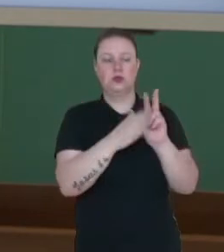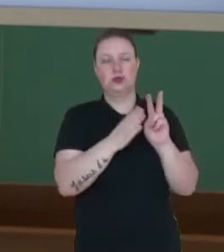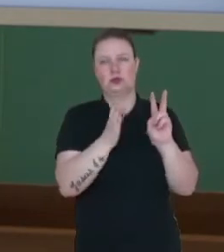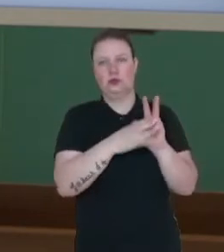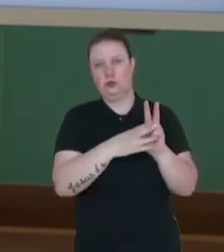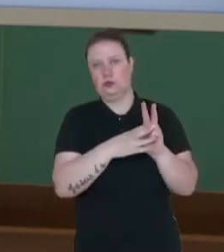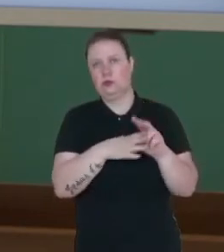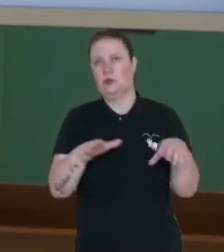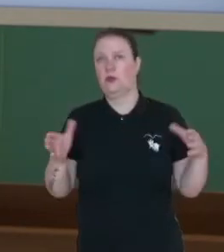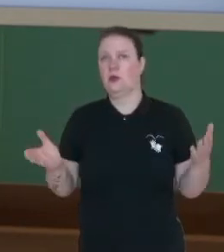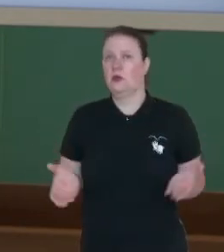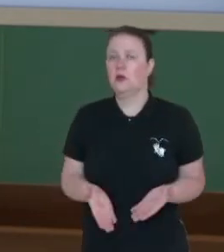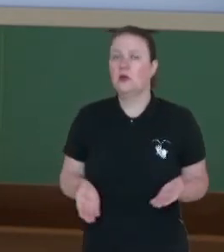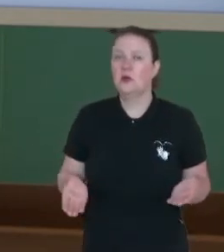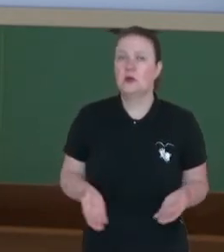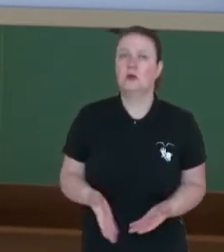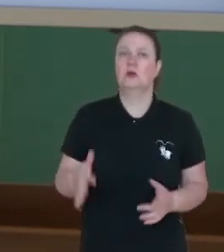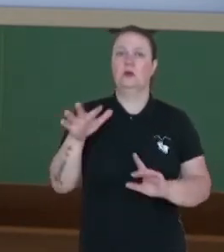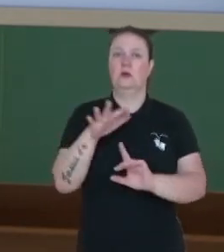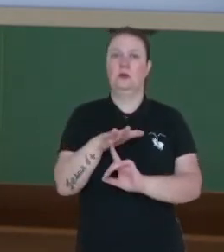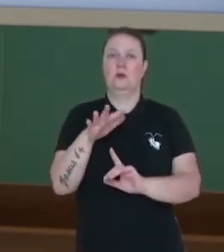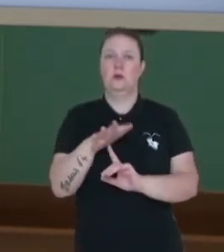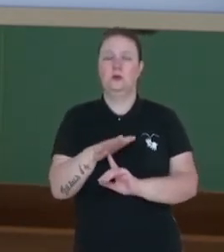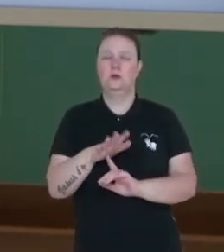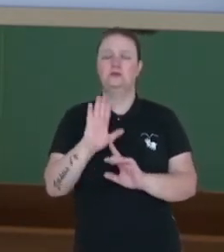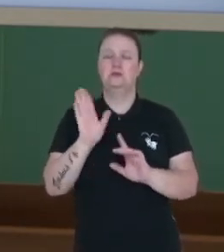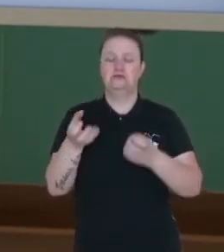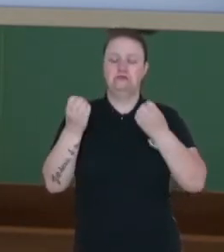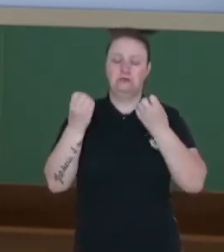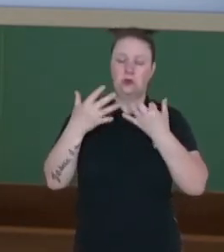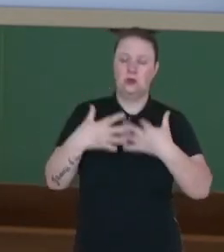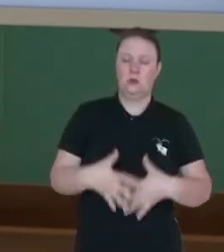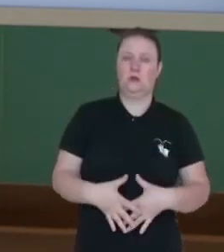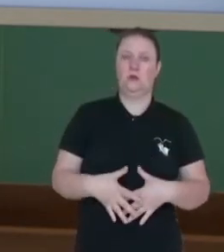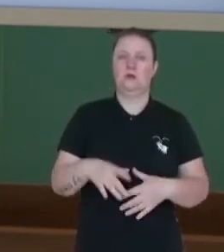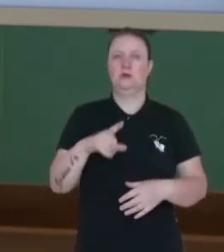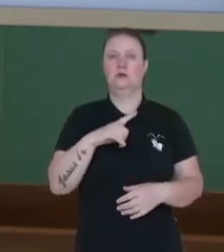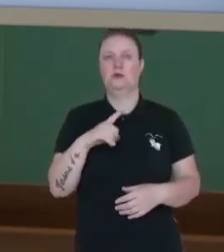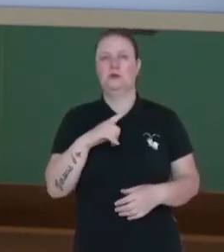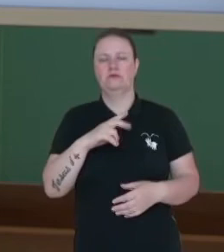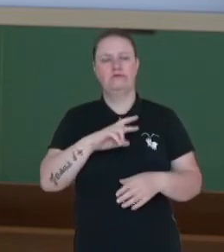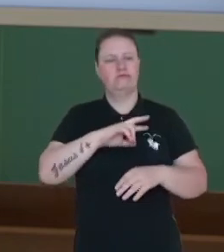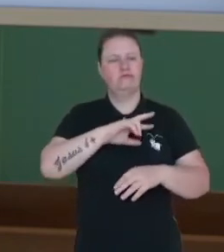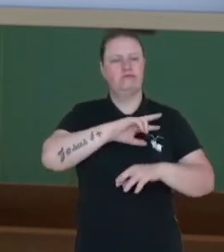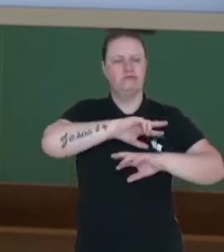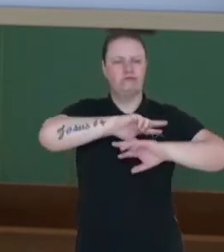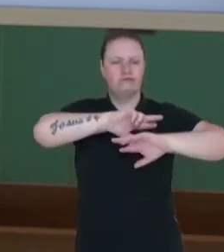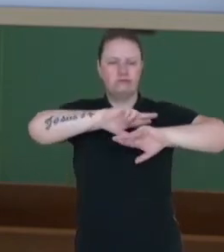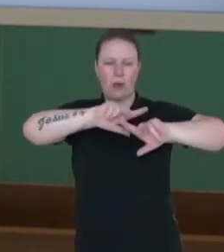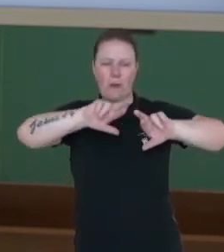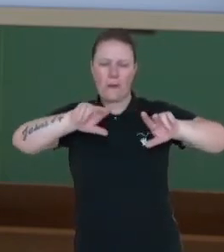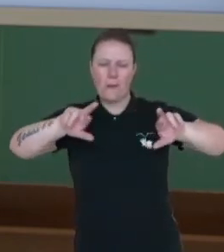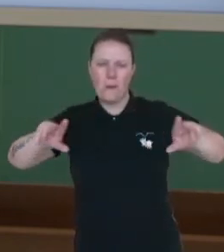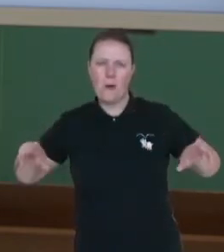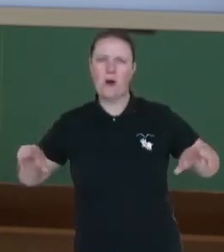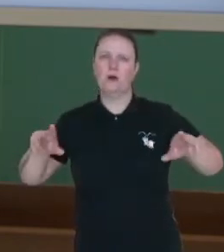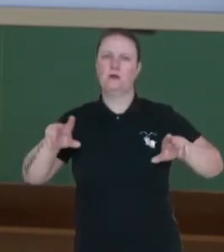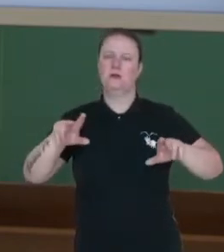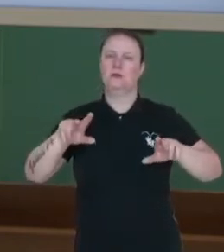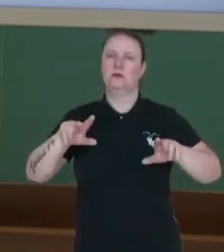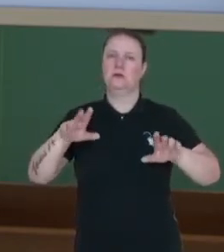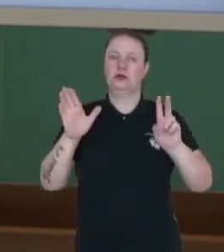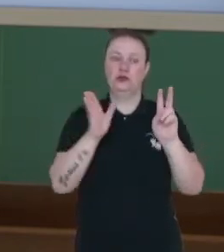o território paranaense, como nós já discutimos, ele era ocupado por diversas etnias